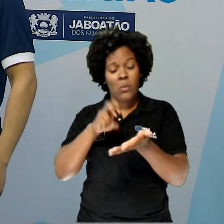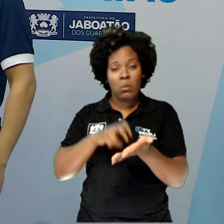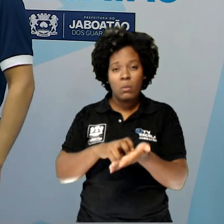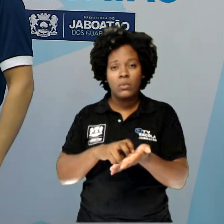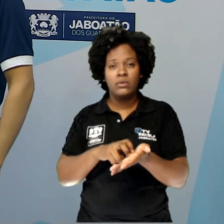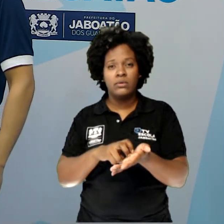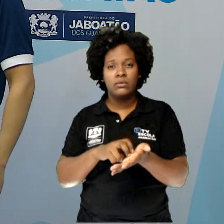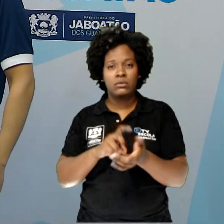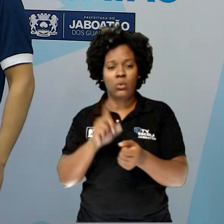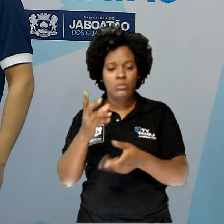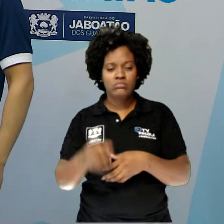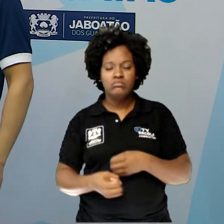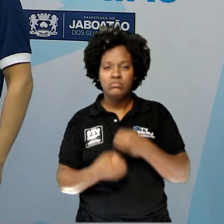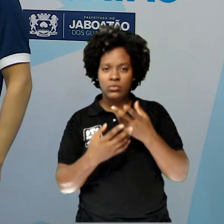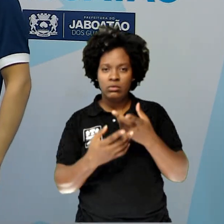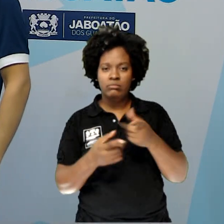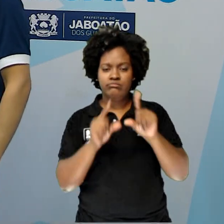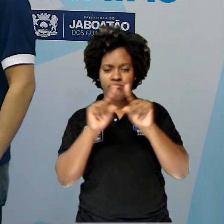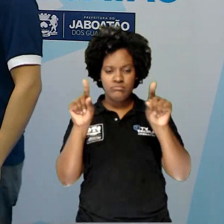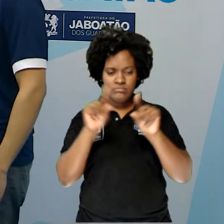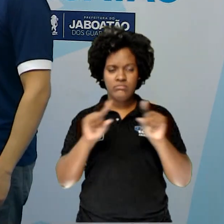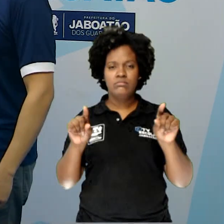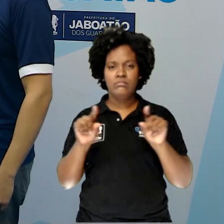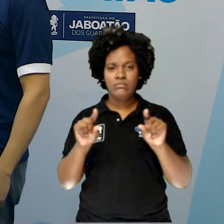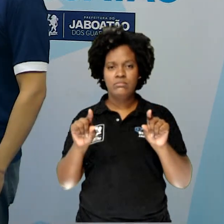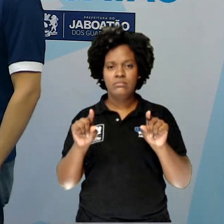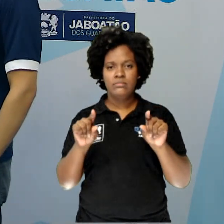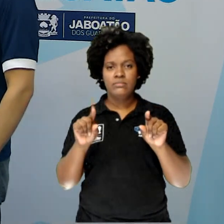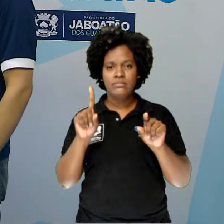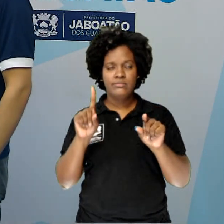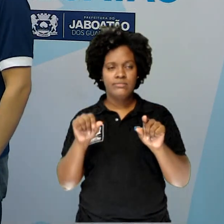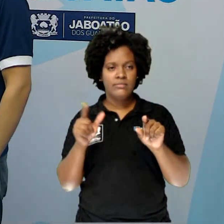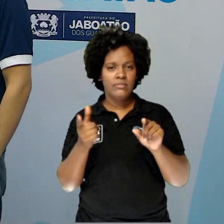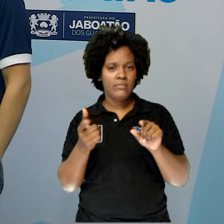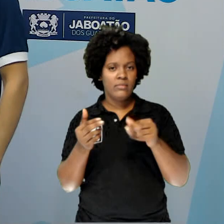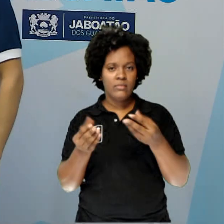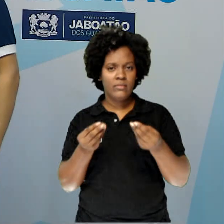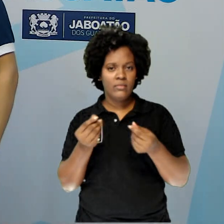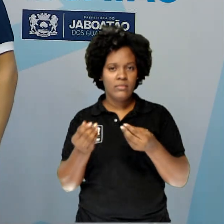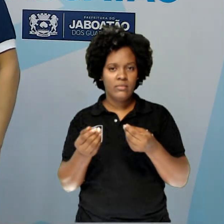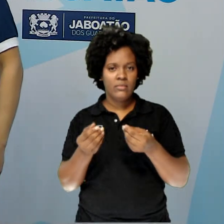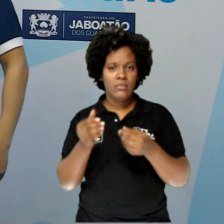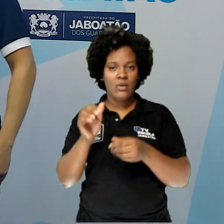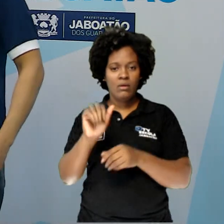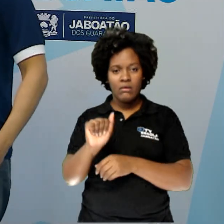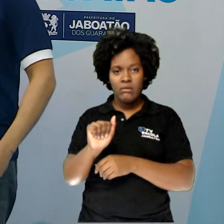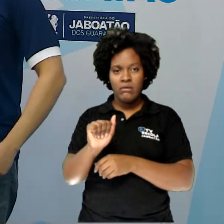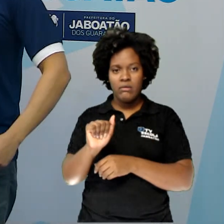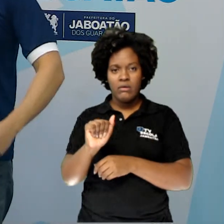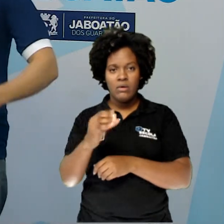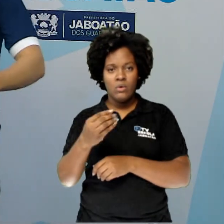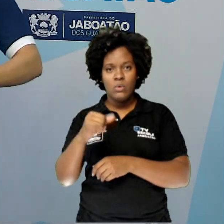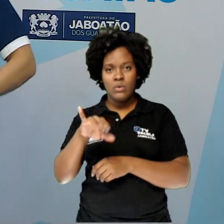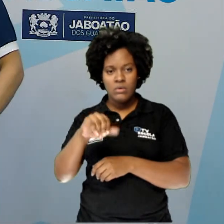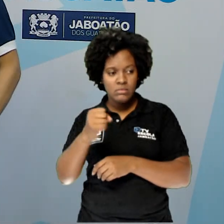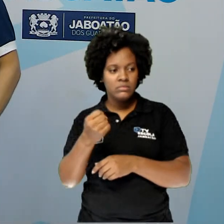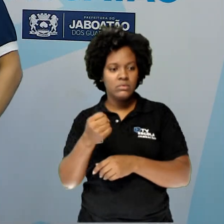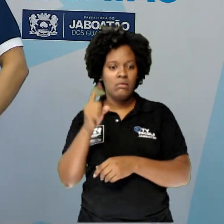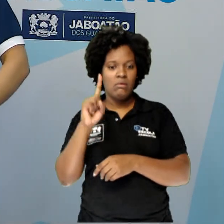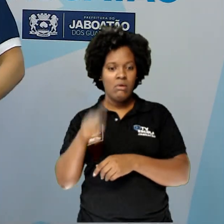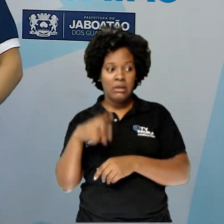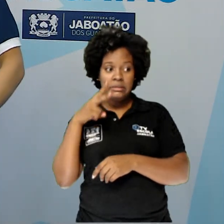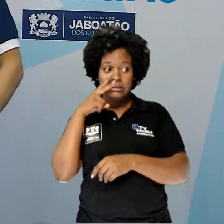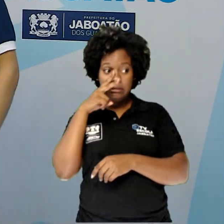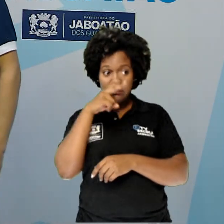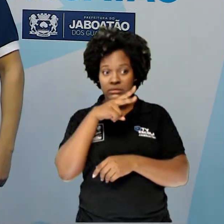A outra expressão que ele nomeou aqui foi a coisa. A coisa é mesmo muito séria. Então